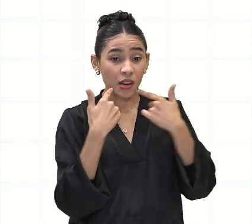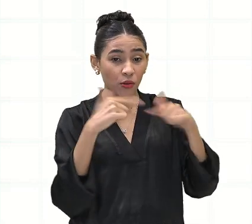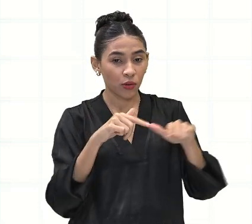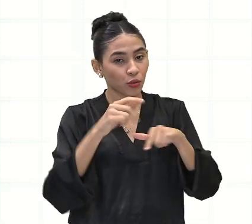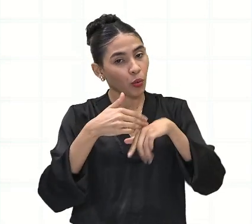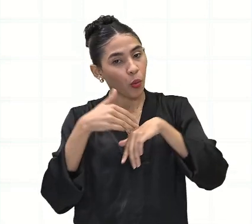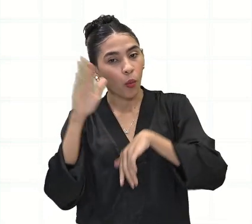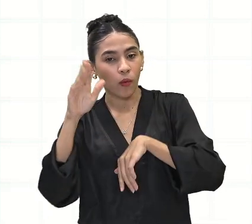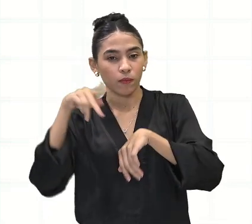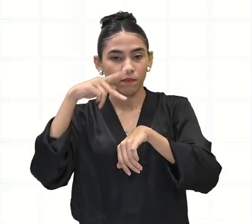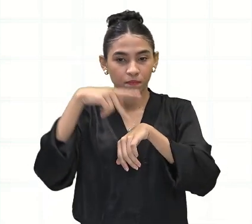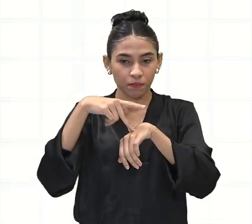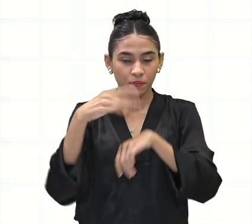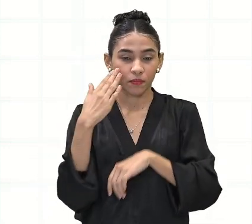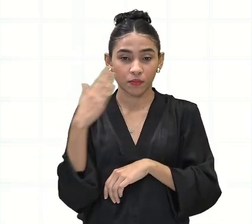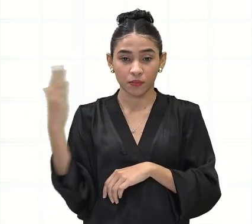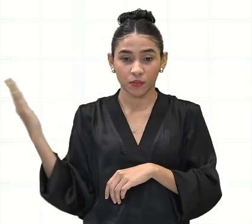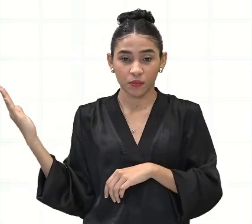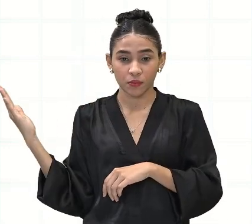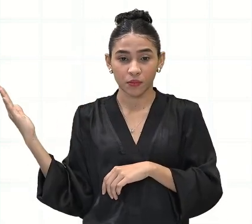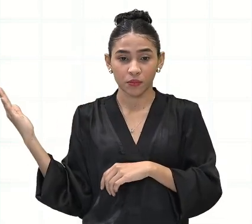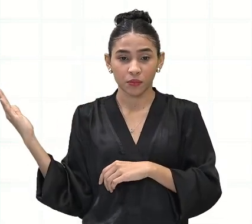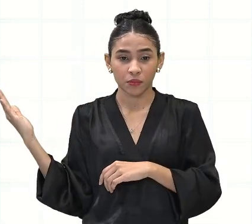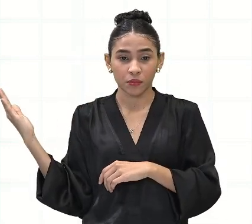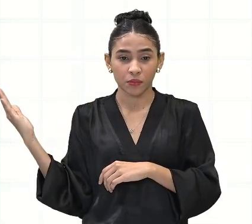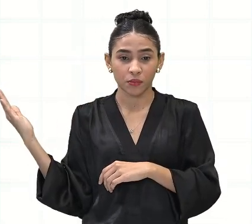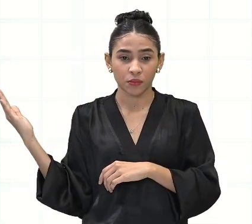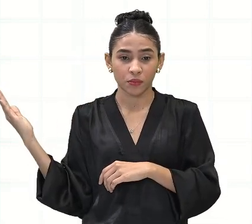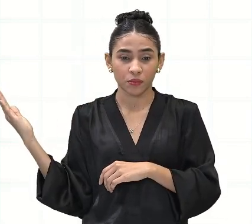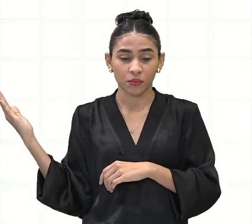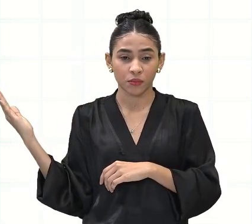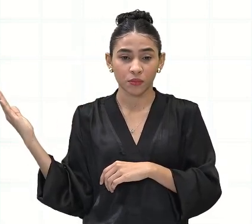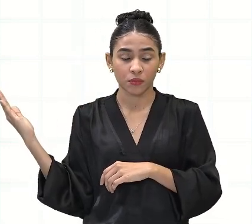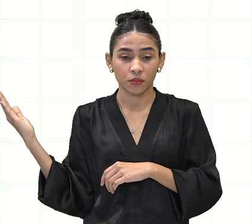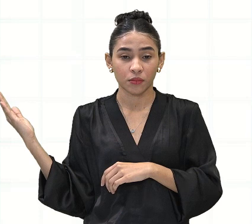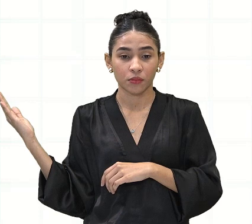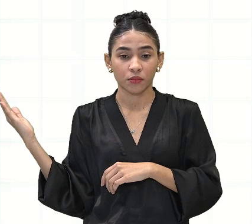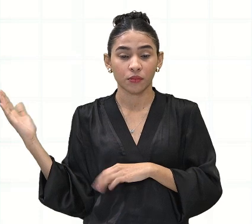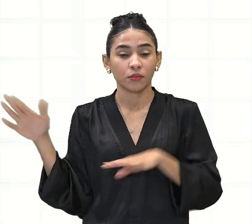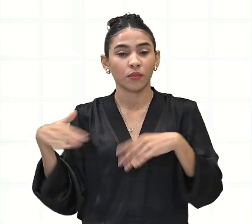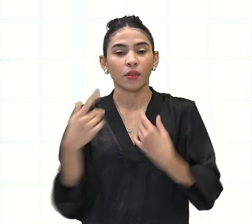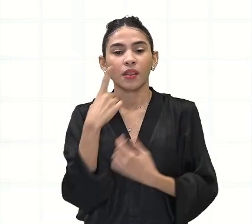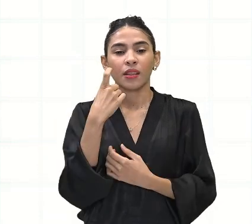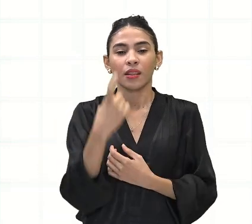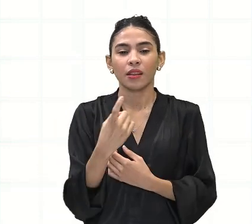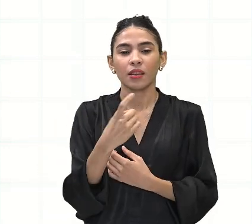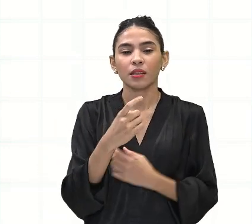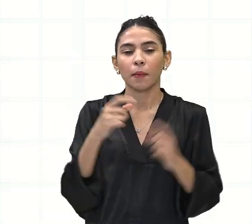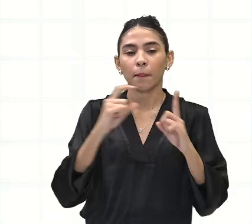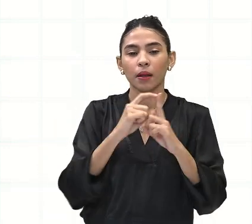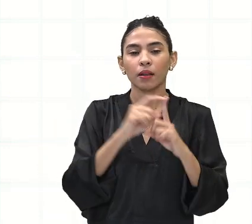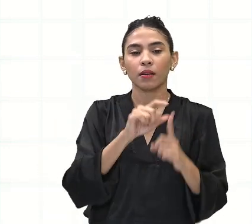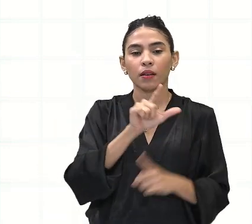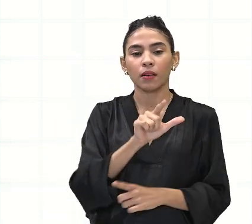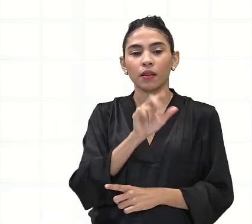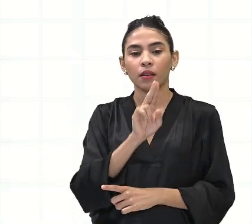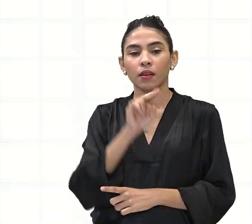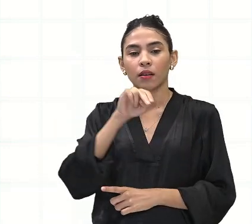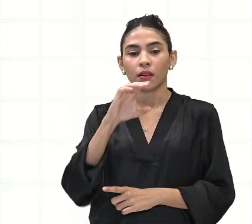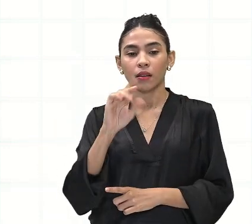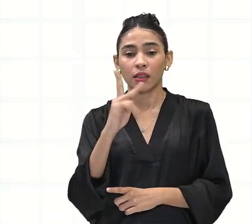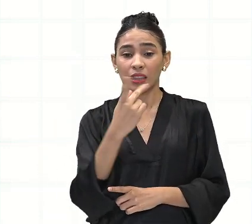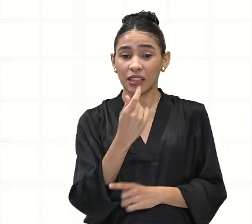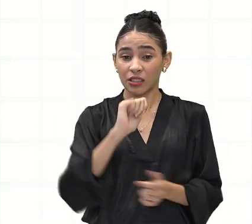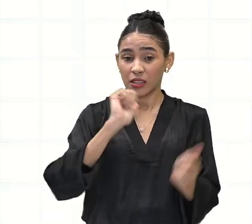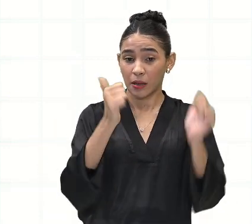jeep para jeep, lunch, lunch, líder, líder. Agora, uma coisa interessante é que lunch quer dizer almoço e que nessa adaptação acabou